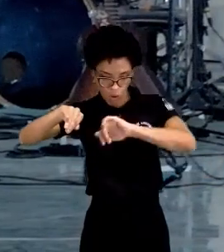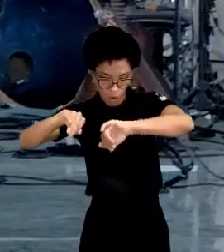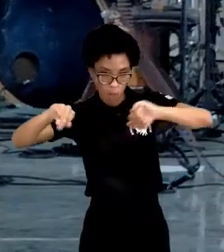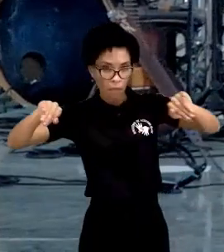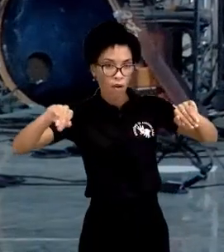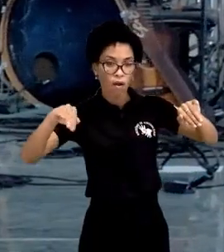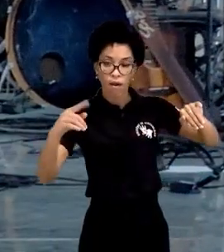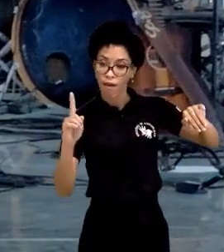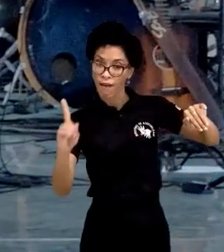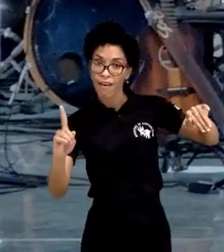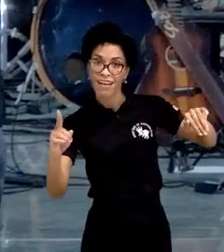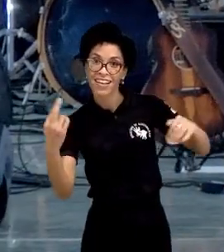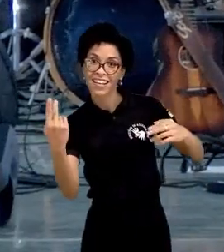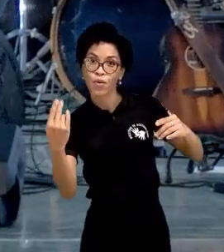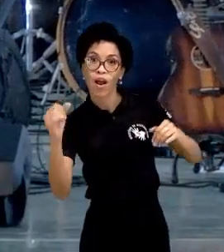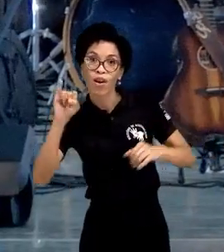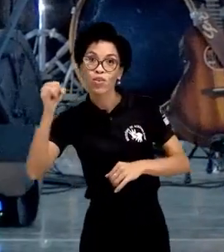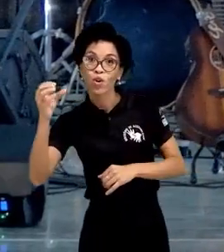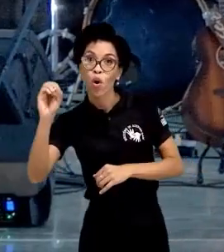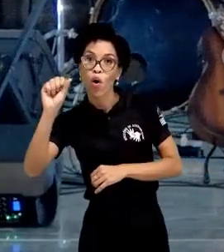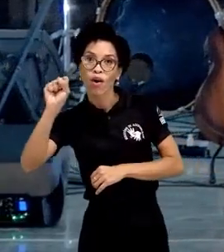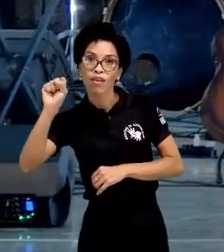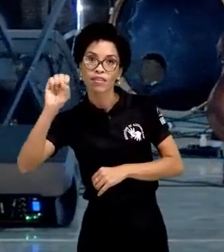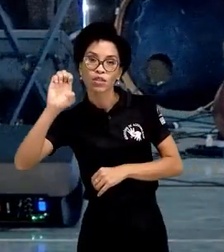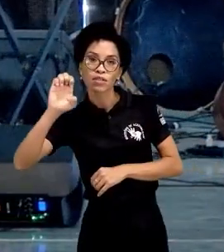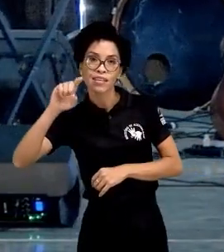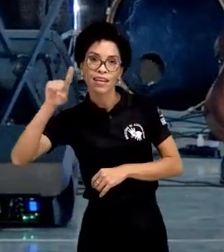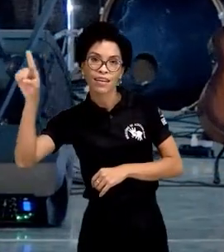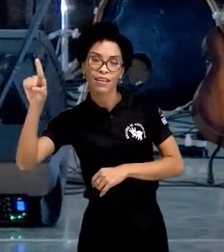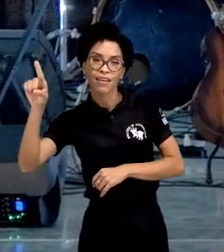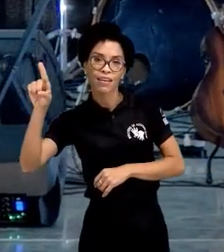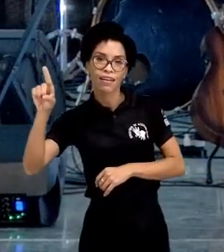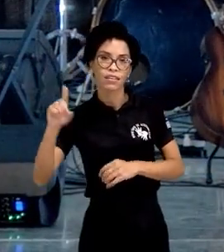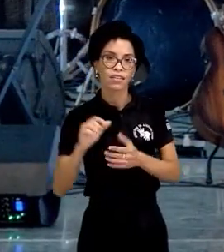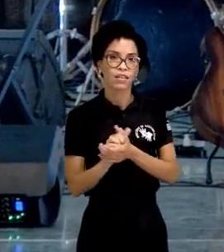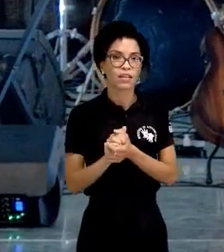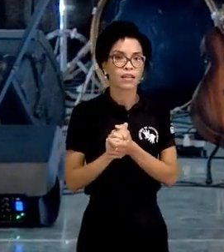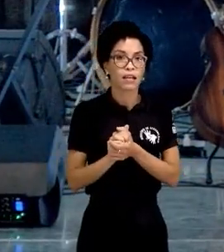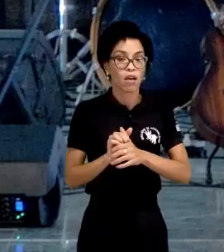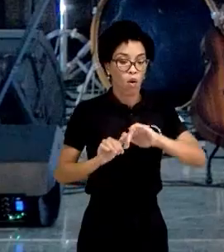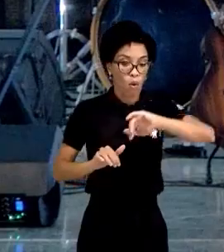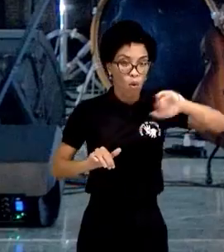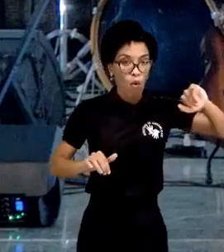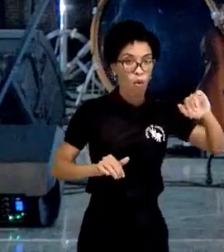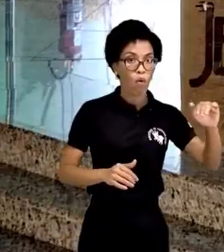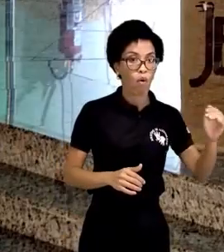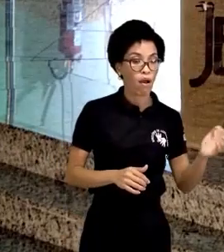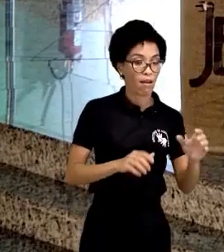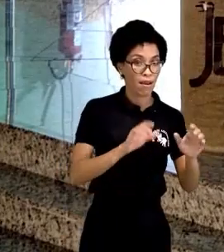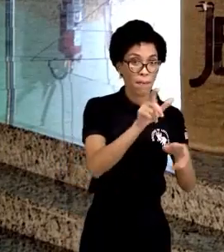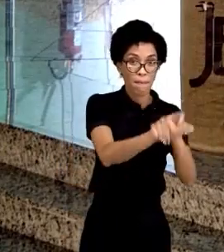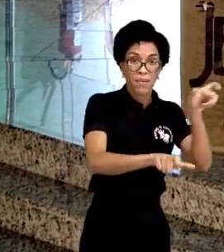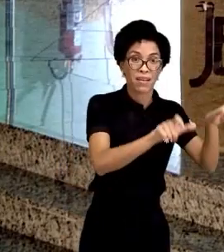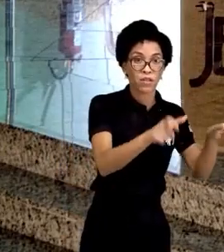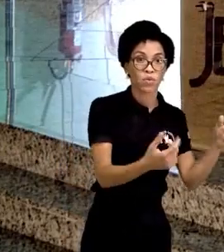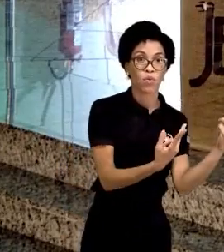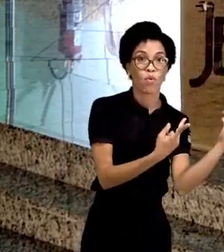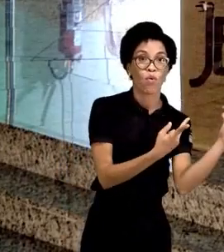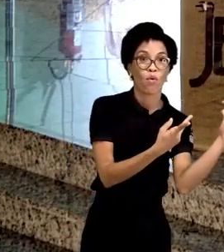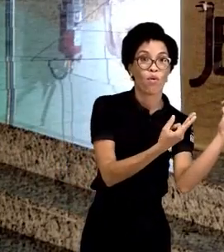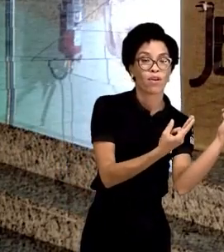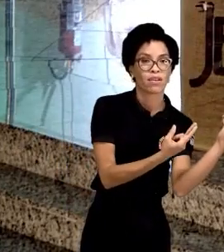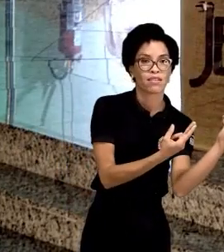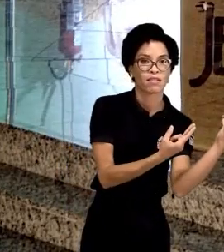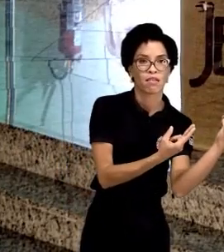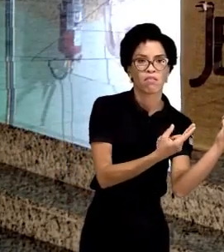uma ilustração de duas casas. E o que tinha de diferente nas duas casas eram os dois alicerces. Um é a areia e o outro era a rocha. E quem é que está envolvido